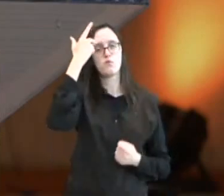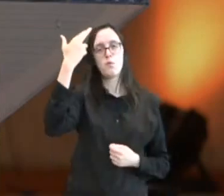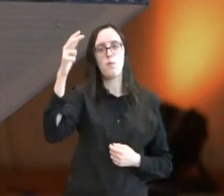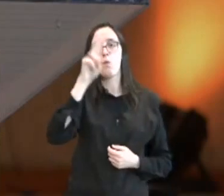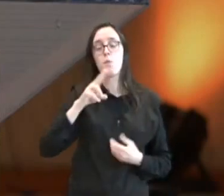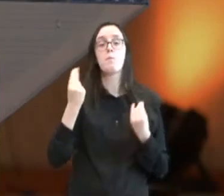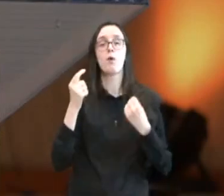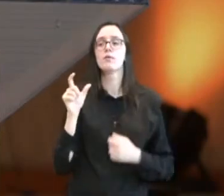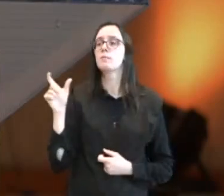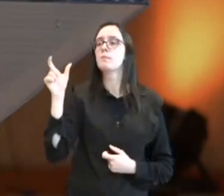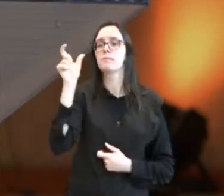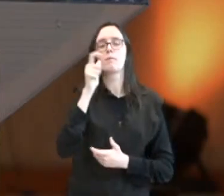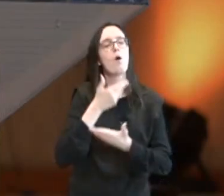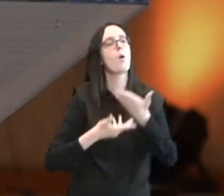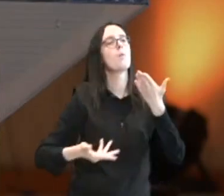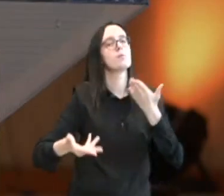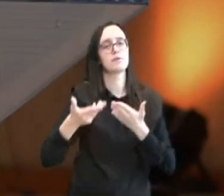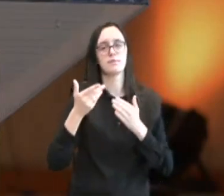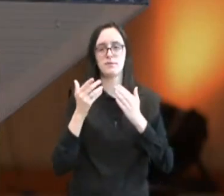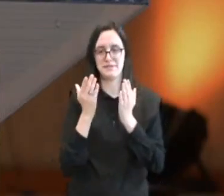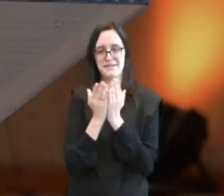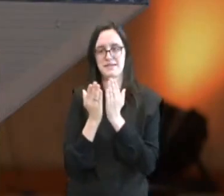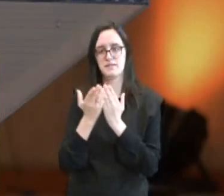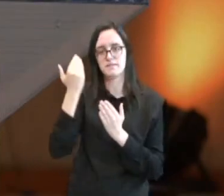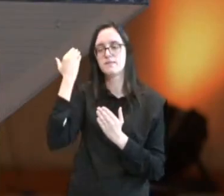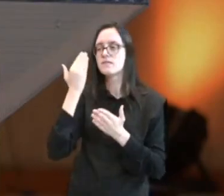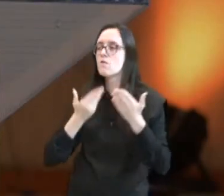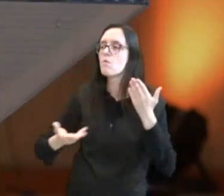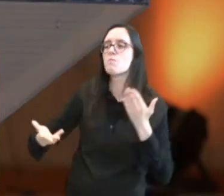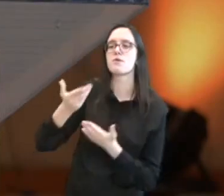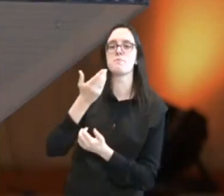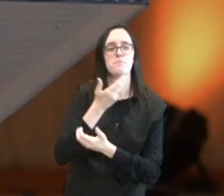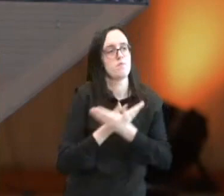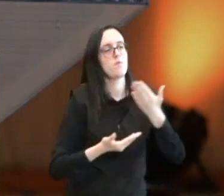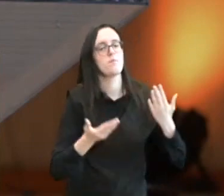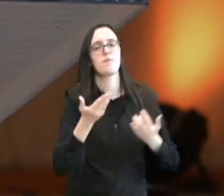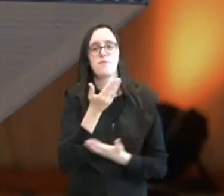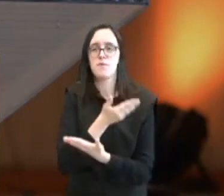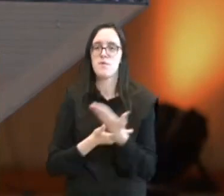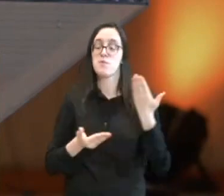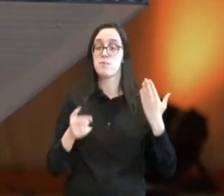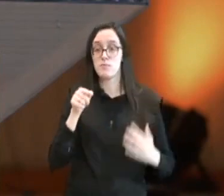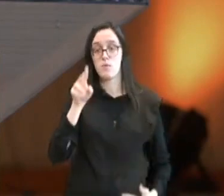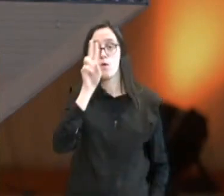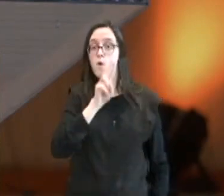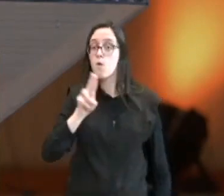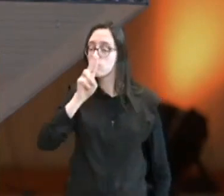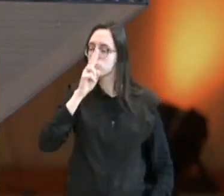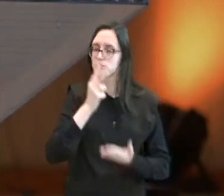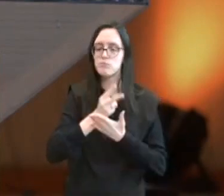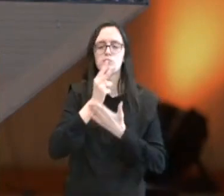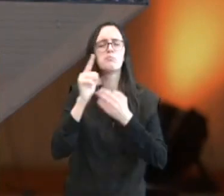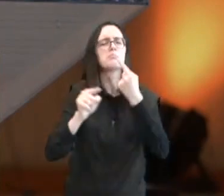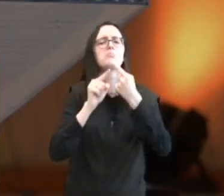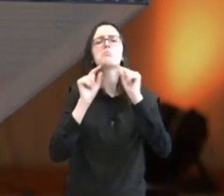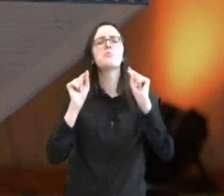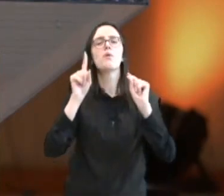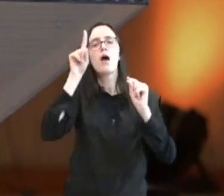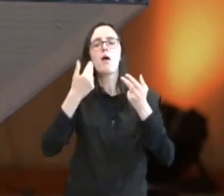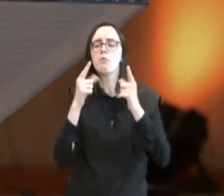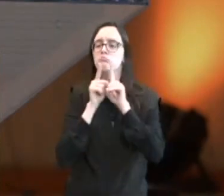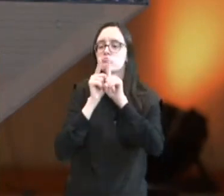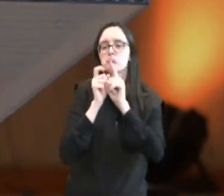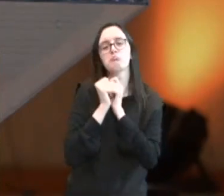os cristãos no começo da igreja. E é utilizado com o sentido de